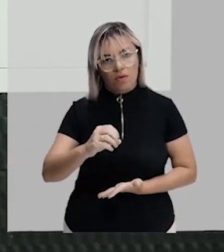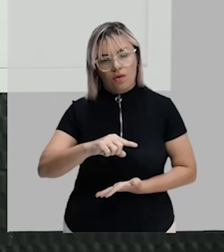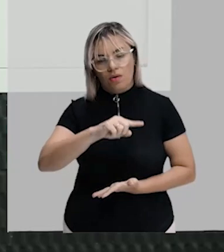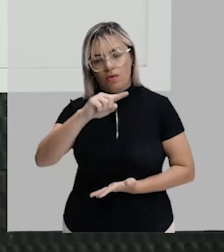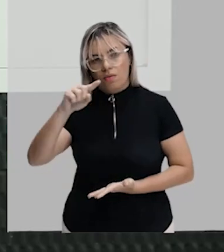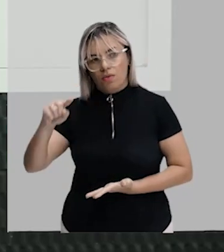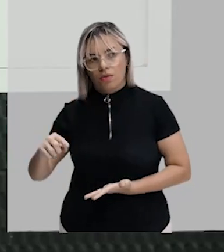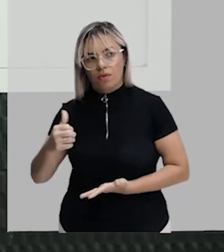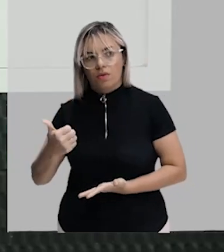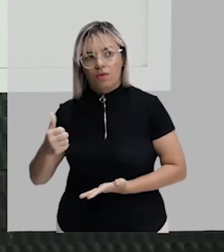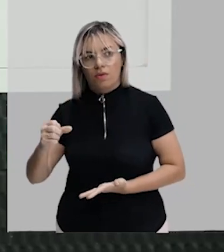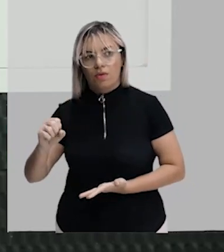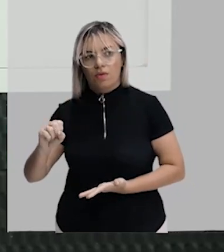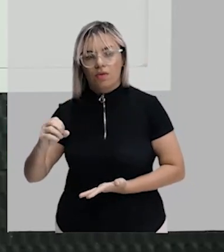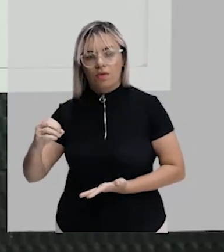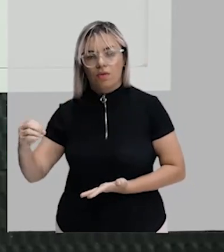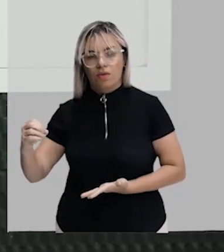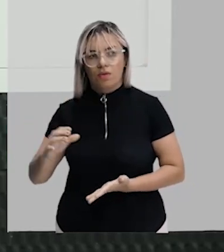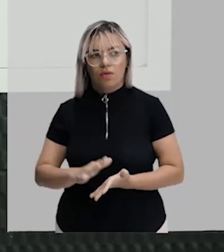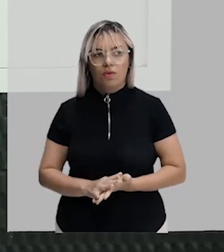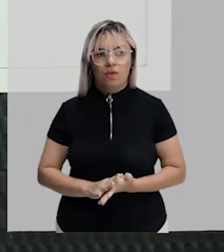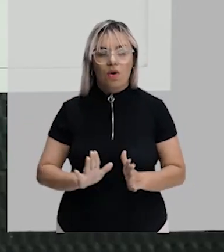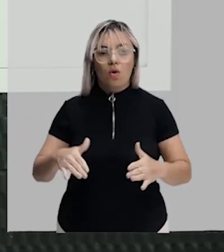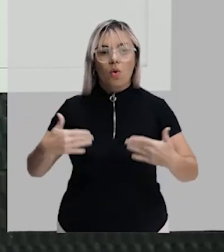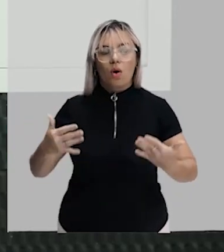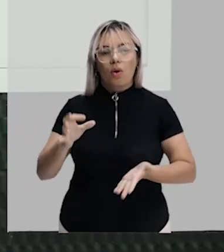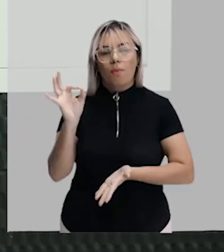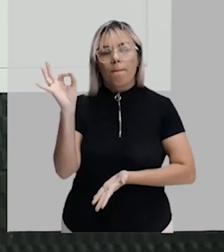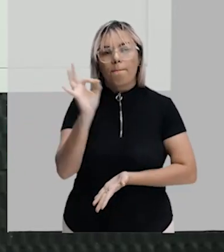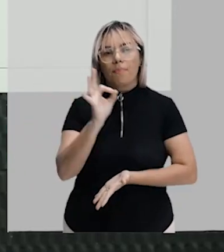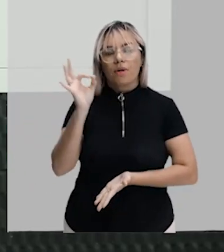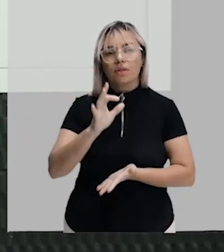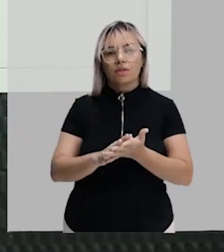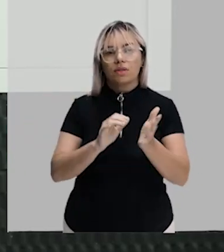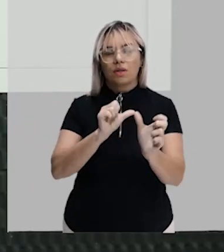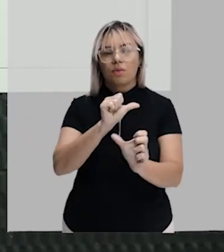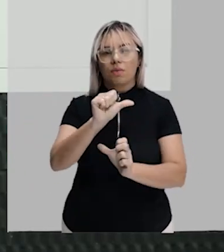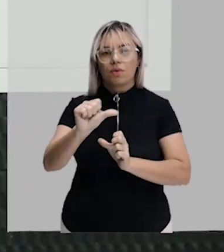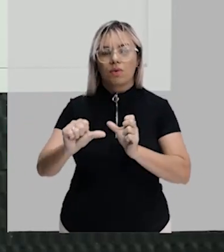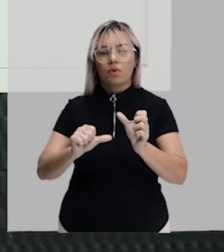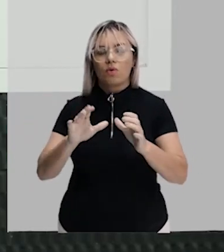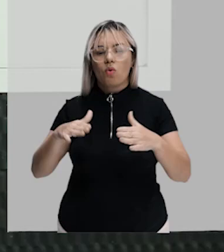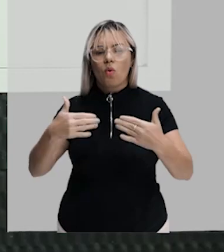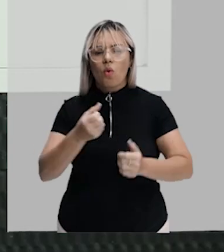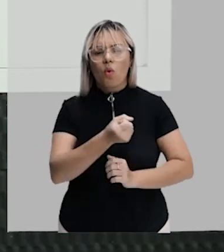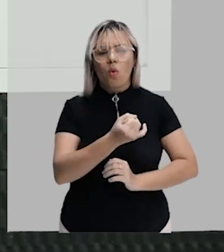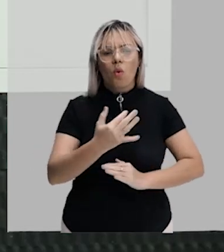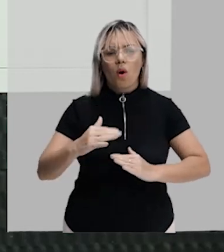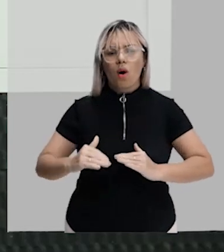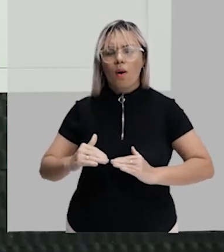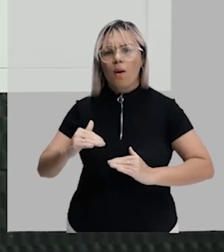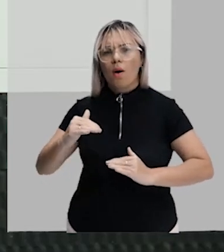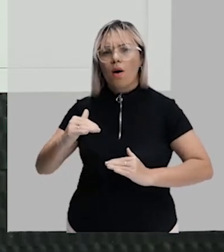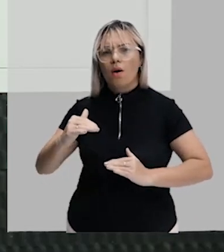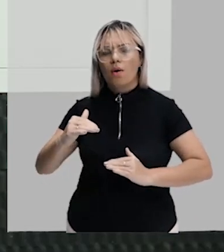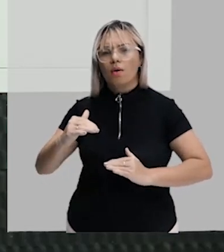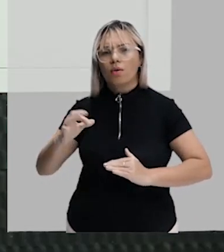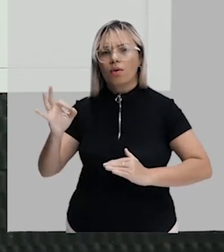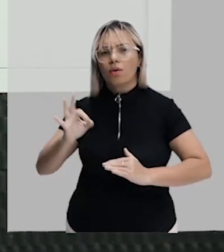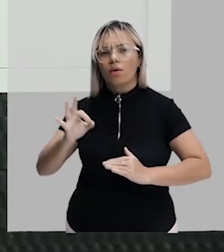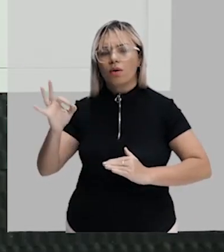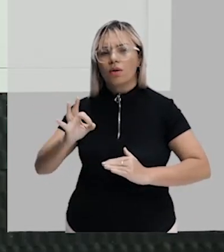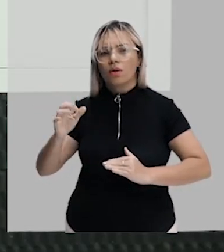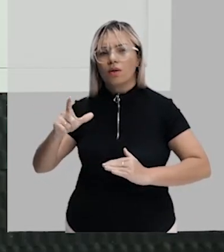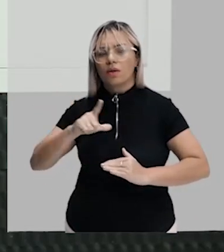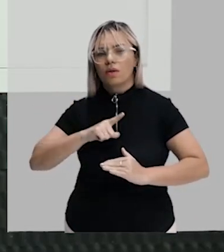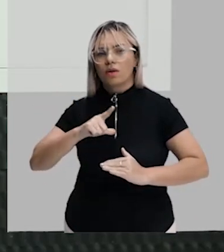o percentual desse reajuste, ou seja, quanto por cento de aumento